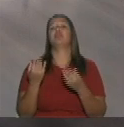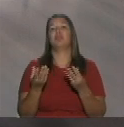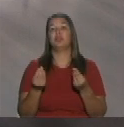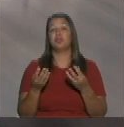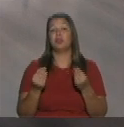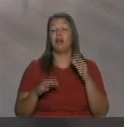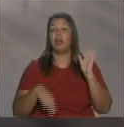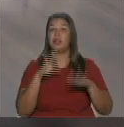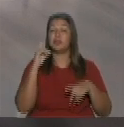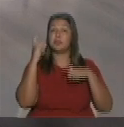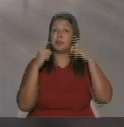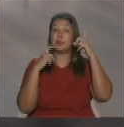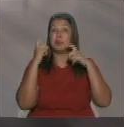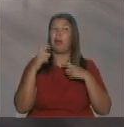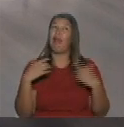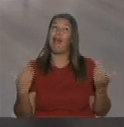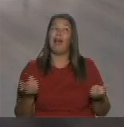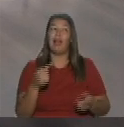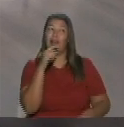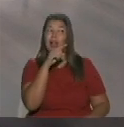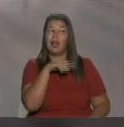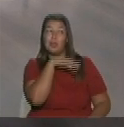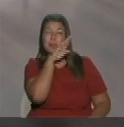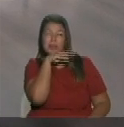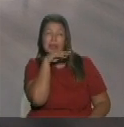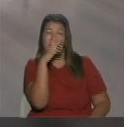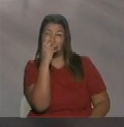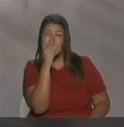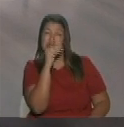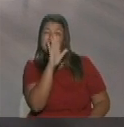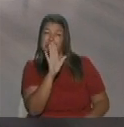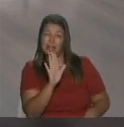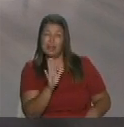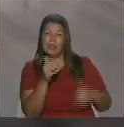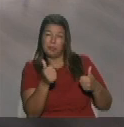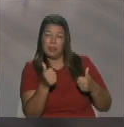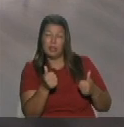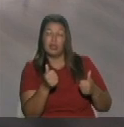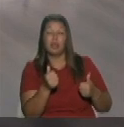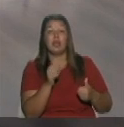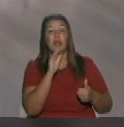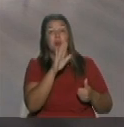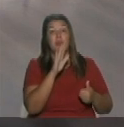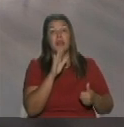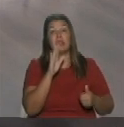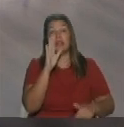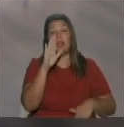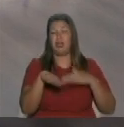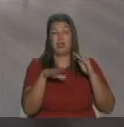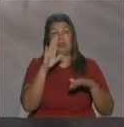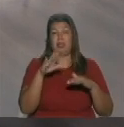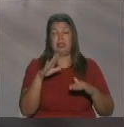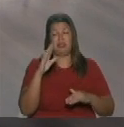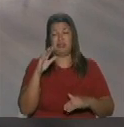Né? Então, às vezes, você tá preocupado às vezes, com a porquinha bonitinha na televisão, ela tá assistindo um garoto